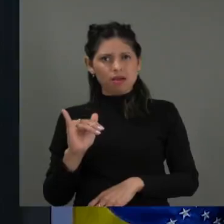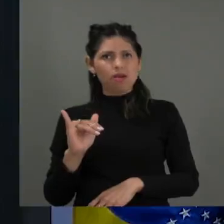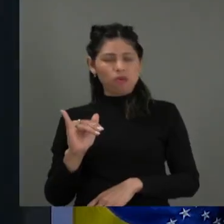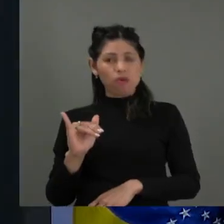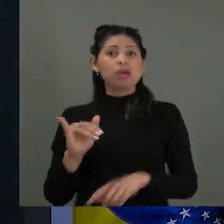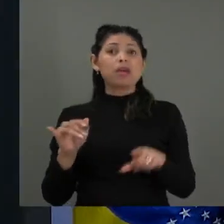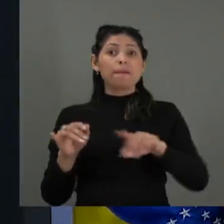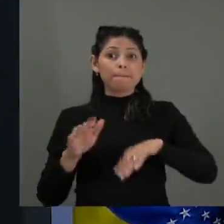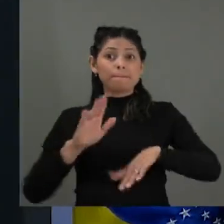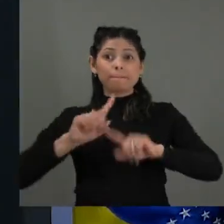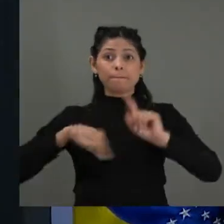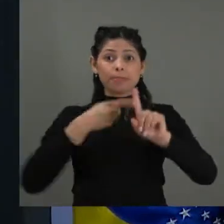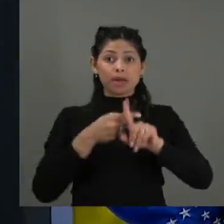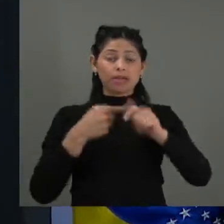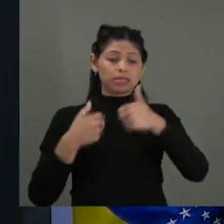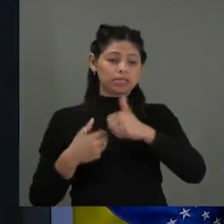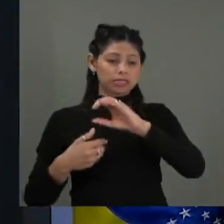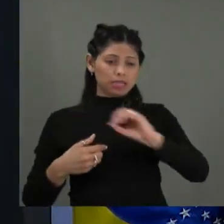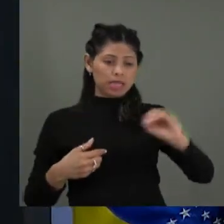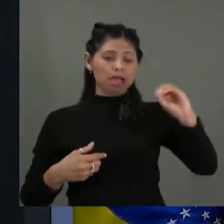e publicidade.